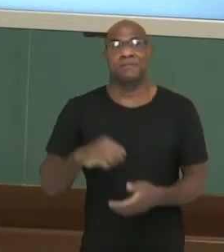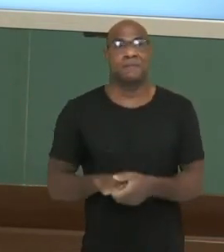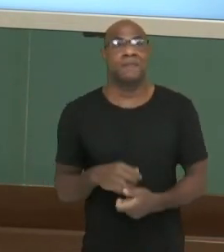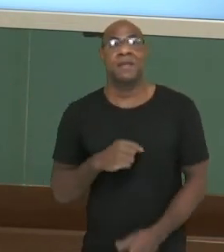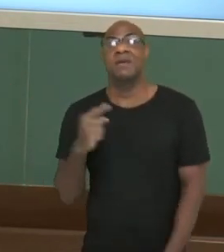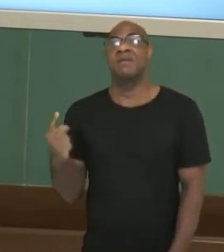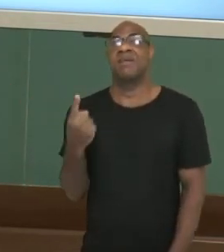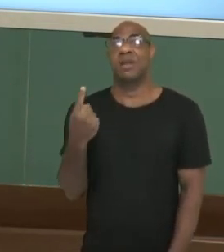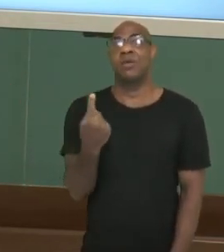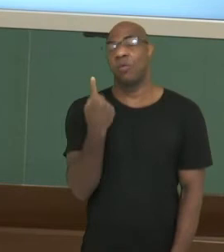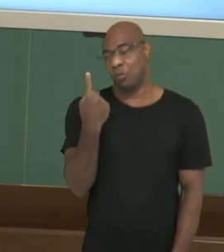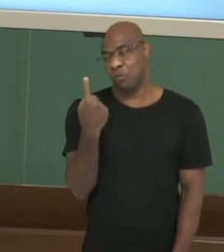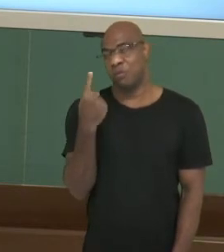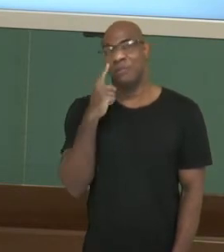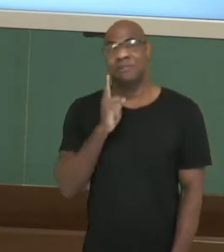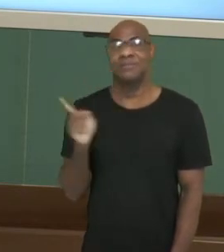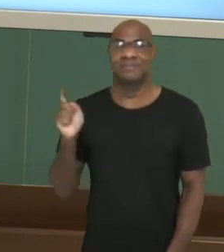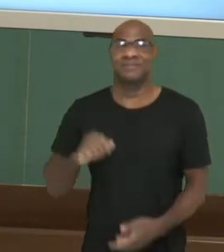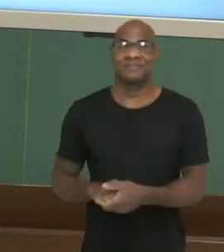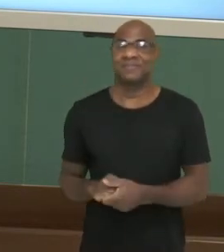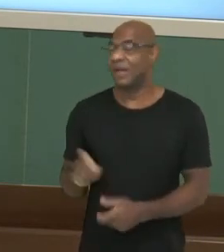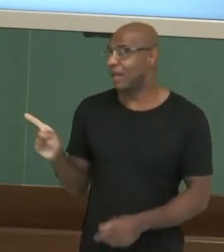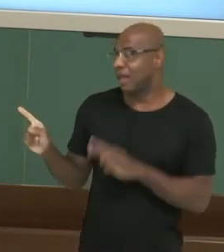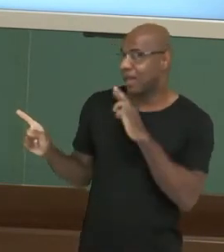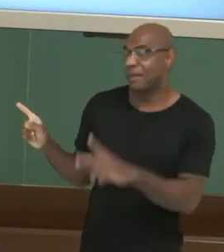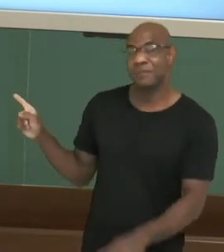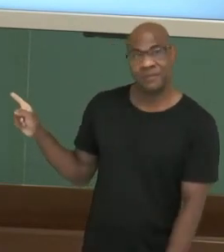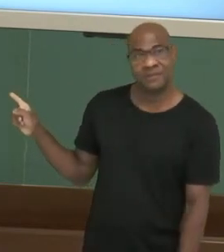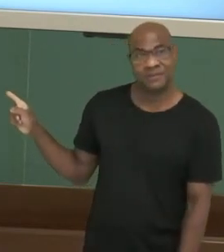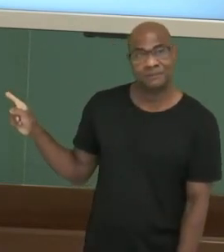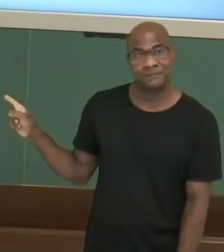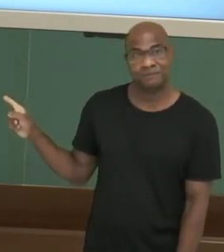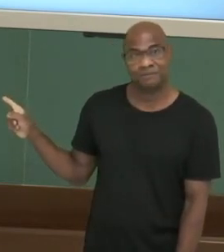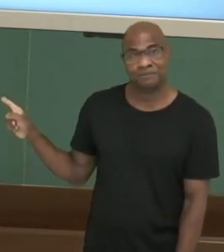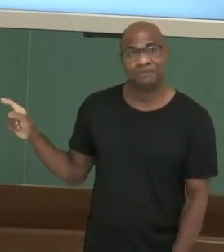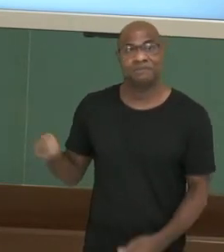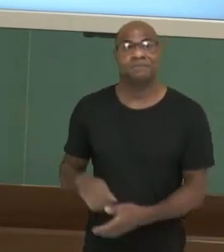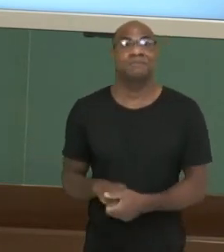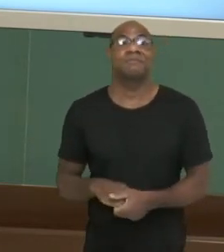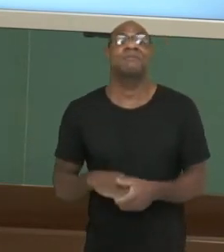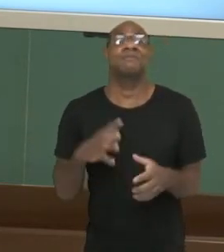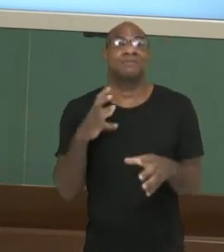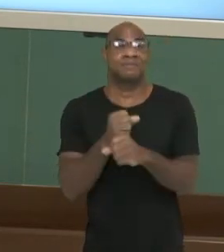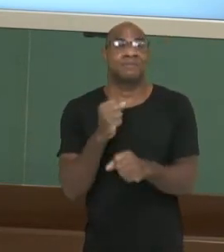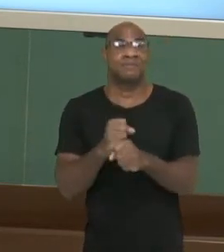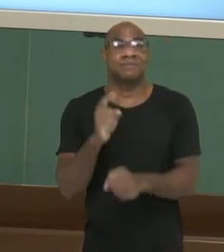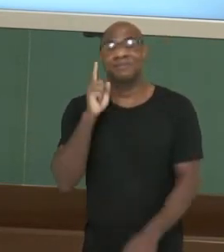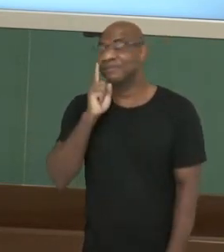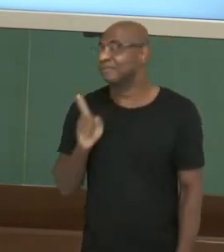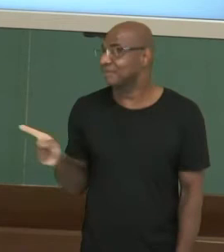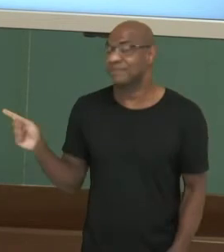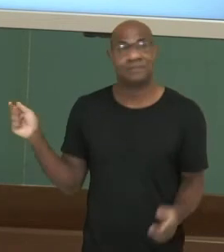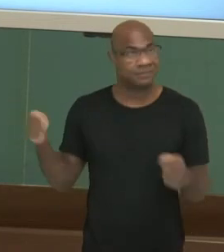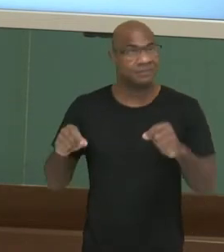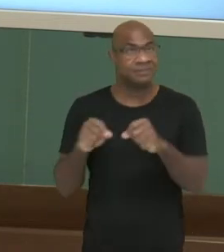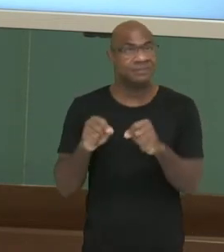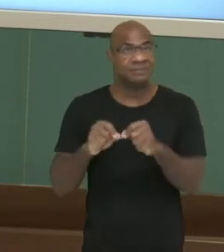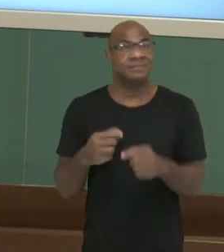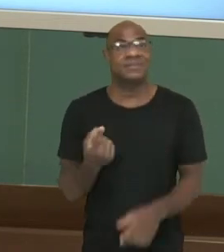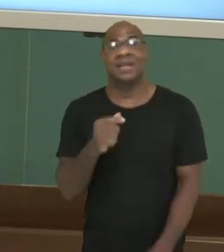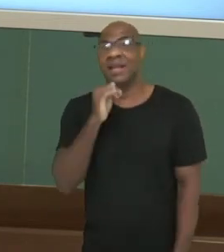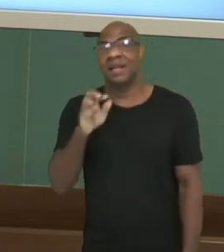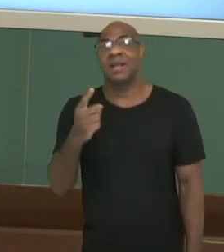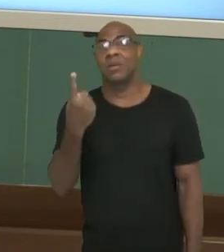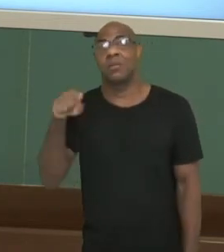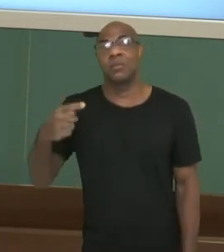900 dividido por 1,03 elevado a 1. Já dá para fazer essa conta e passar dividindo, tá? Mas só para você ver da onde